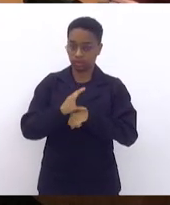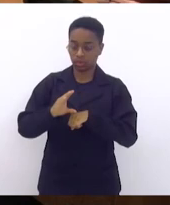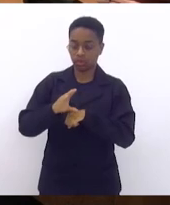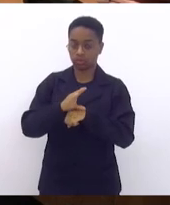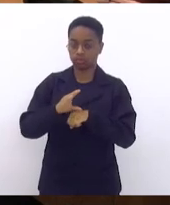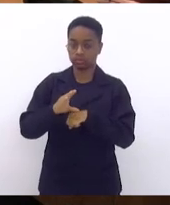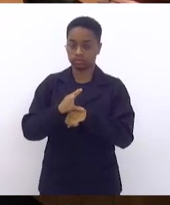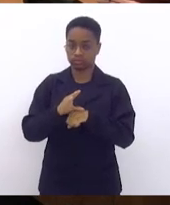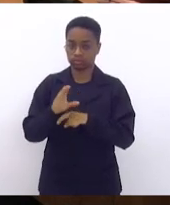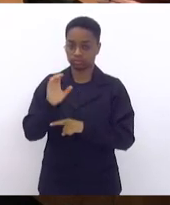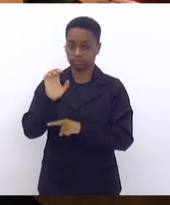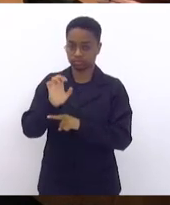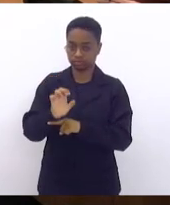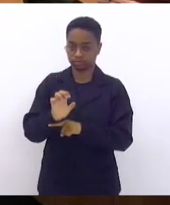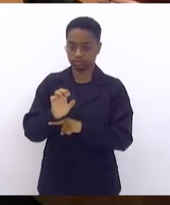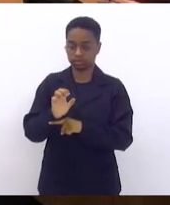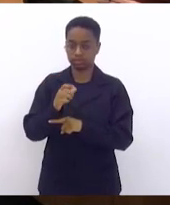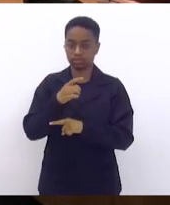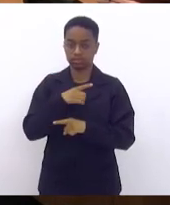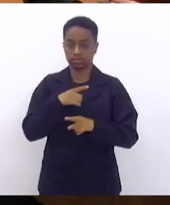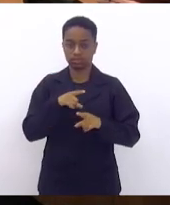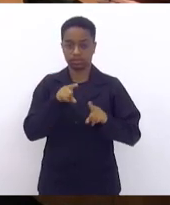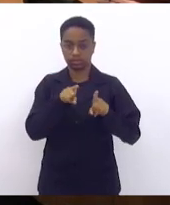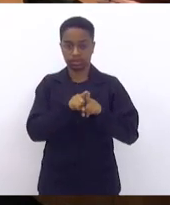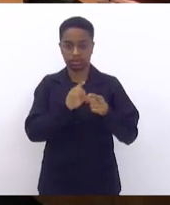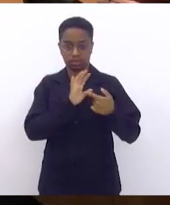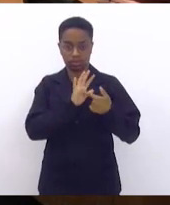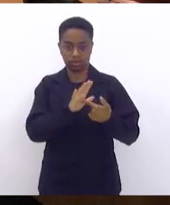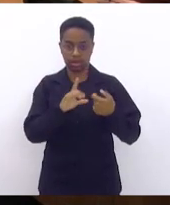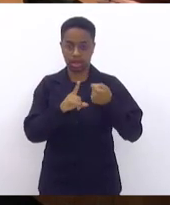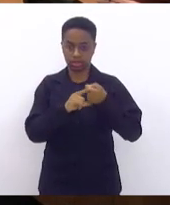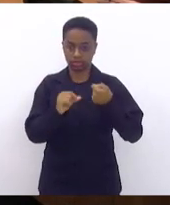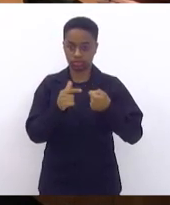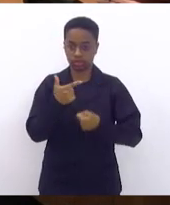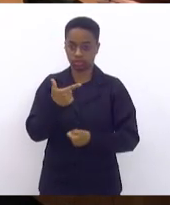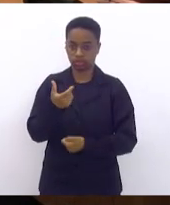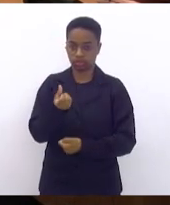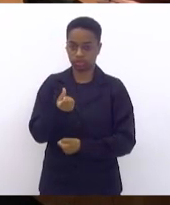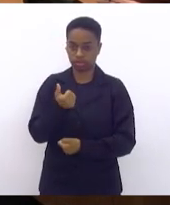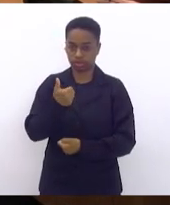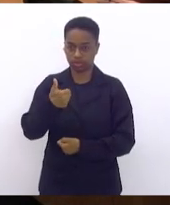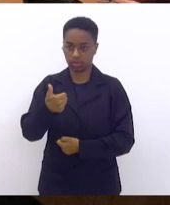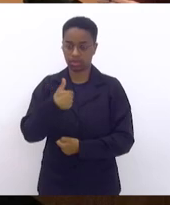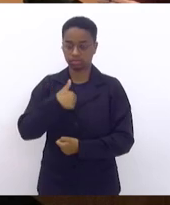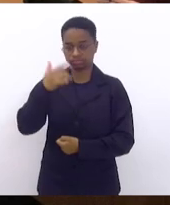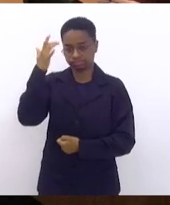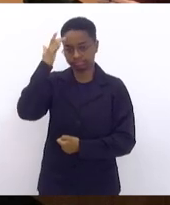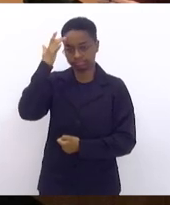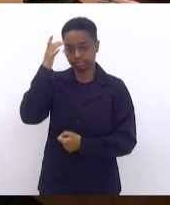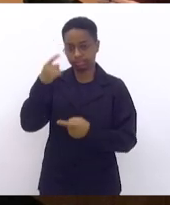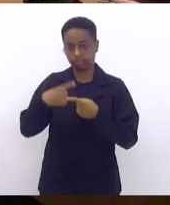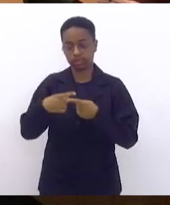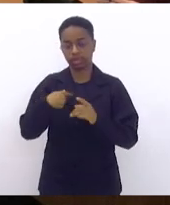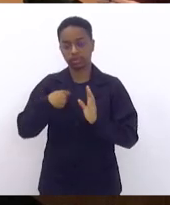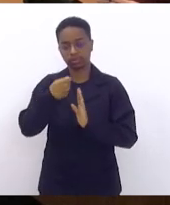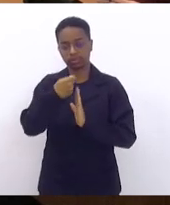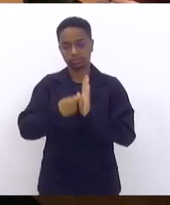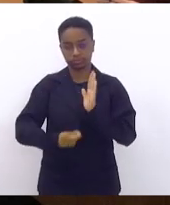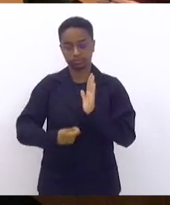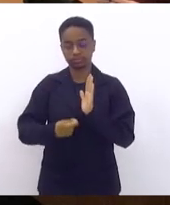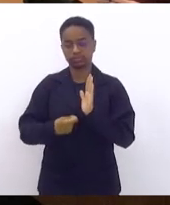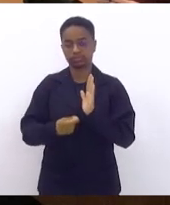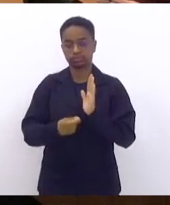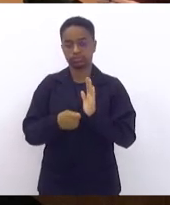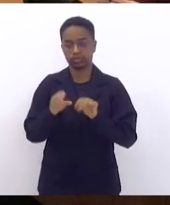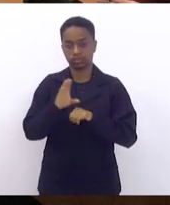Estadual, está aqui até o artigo dela, 261, eu bem sei isso porque fui relator dessa Constituição